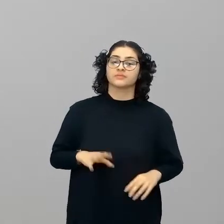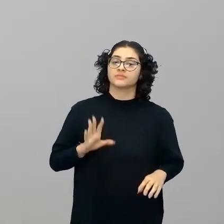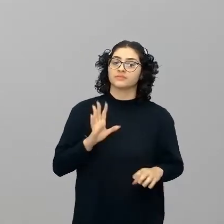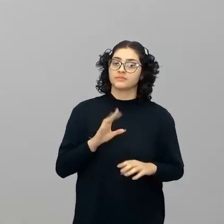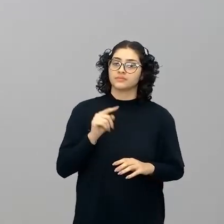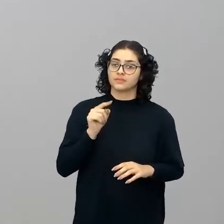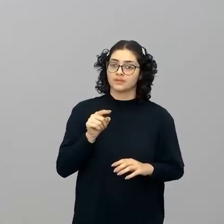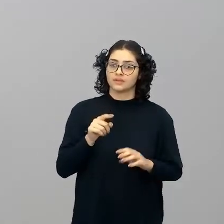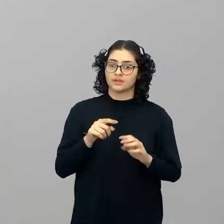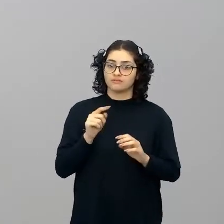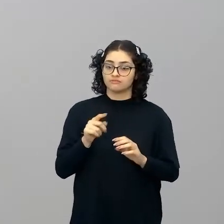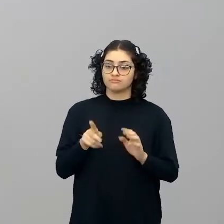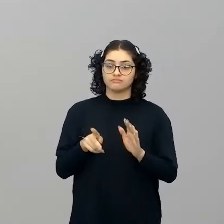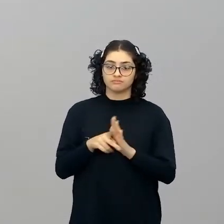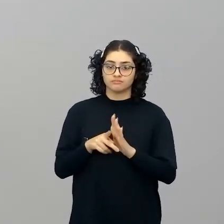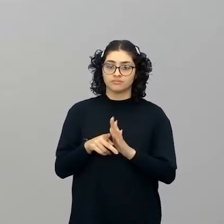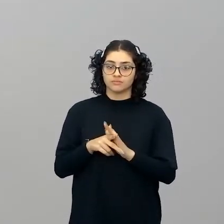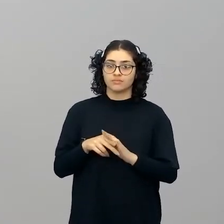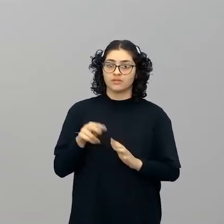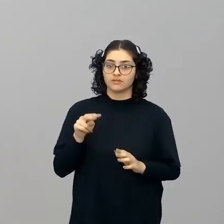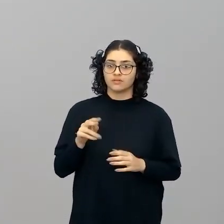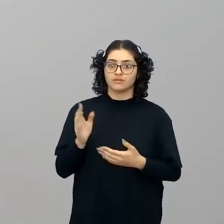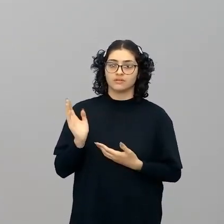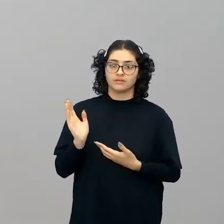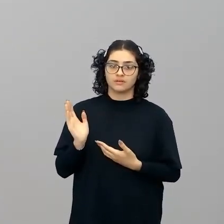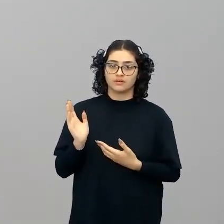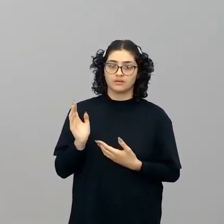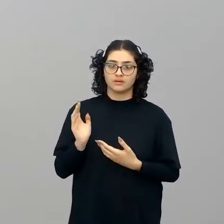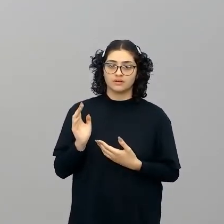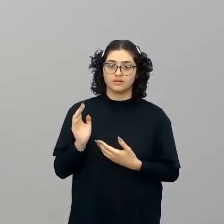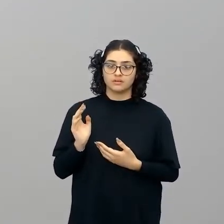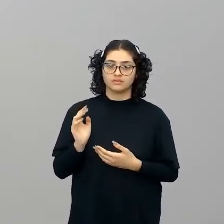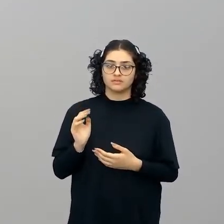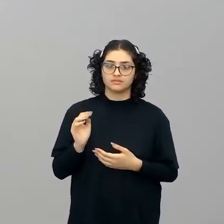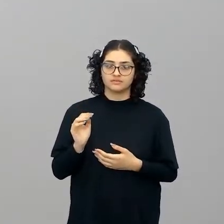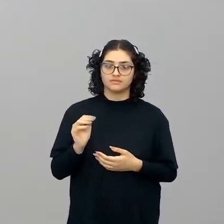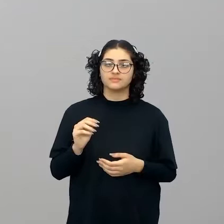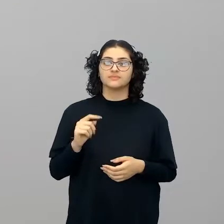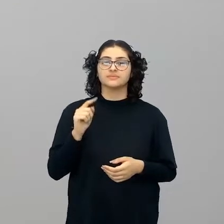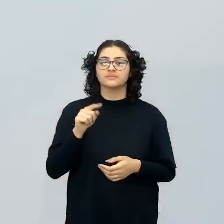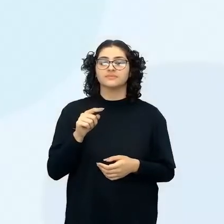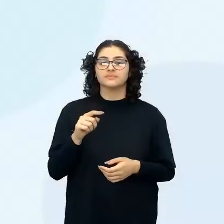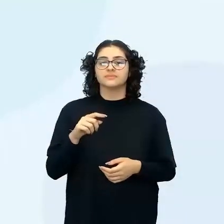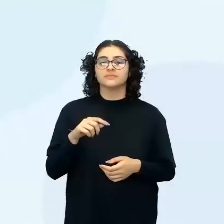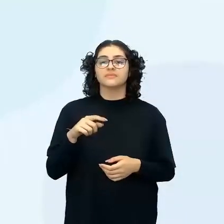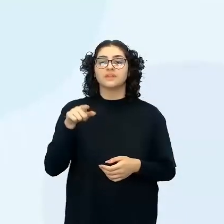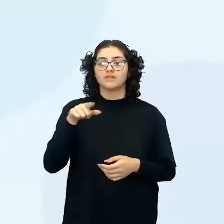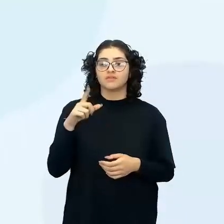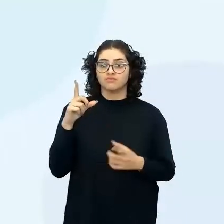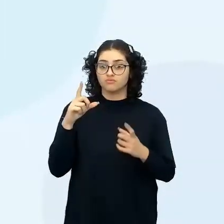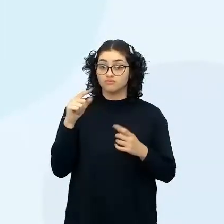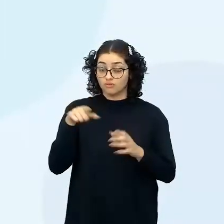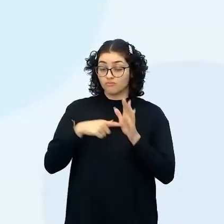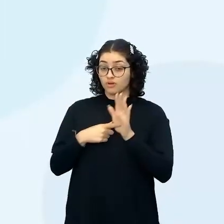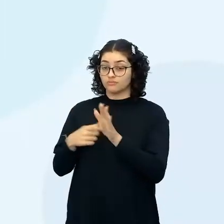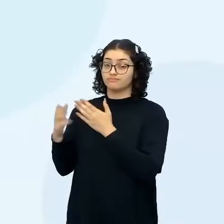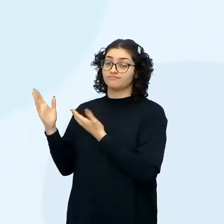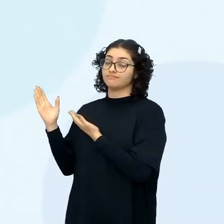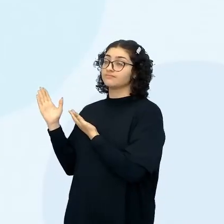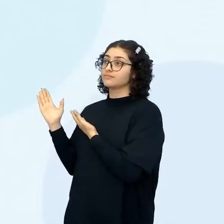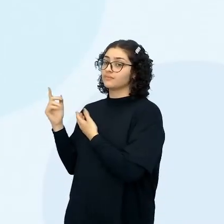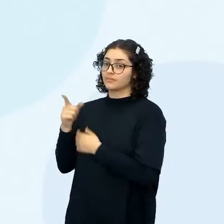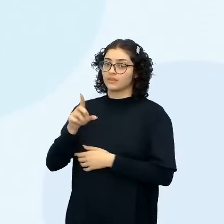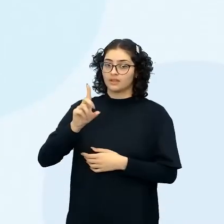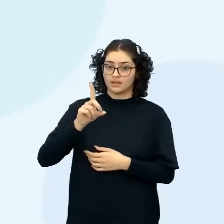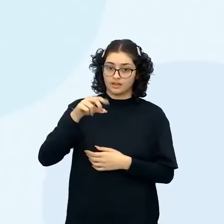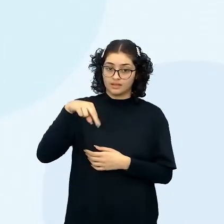RNA e essa proteína, né, voltando ali, olha, na tela para mim, por favor, na figura, né? Então, olha só, esse DNA